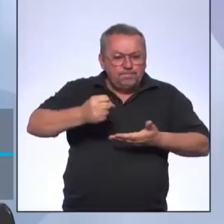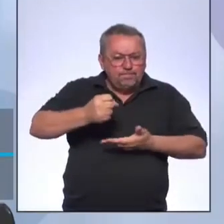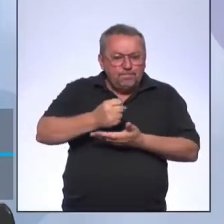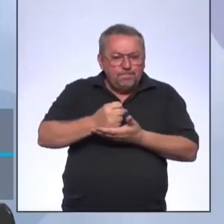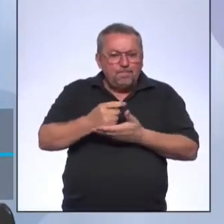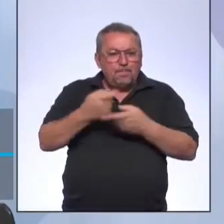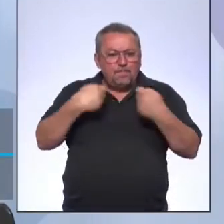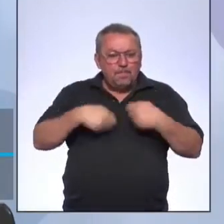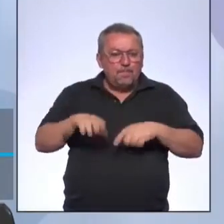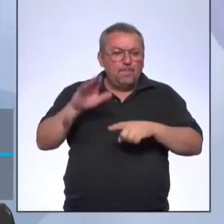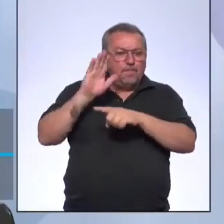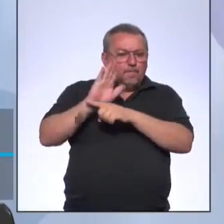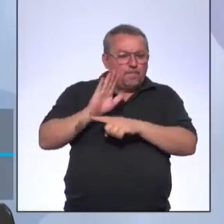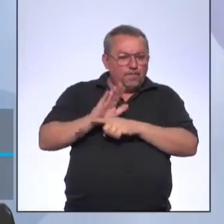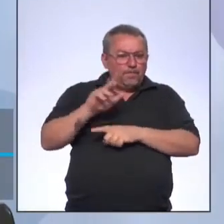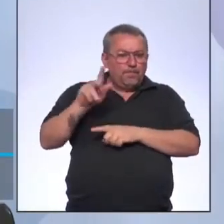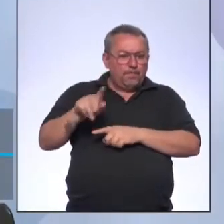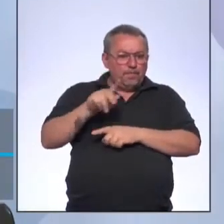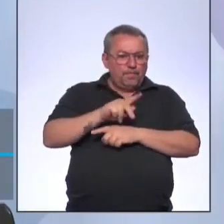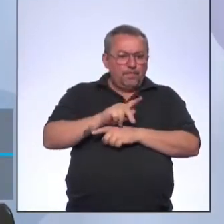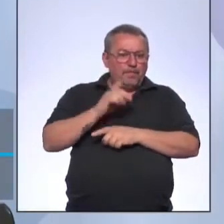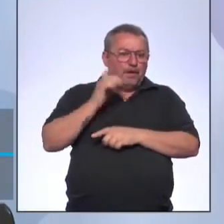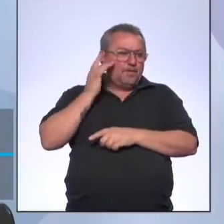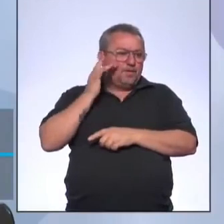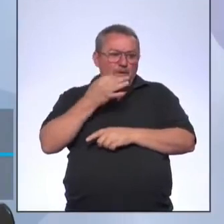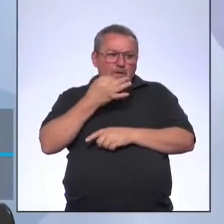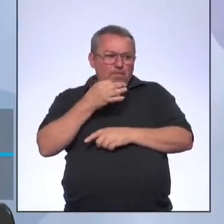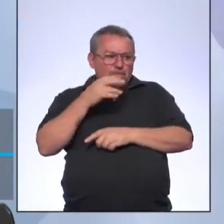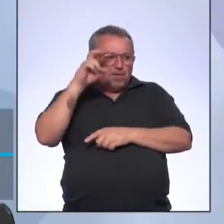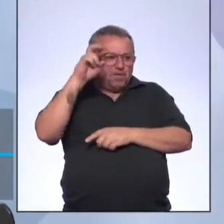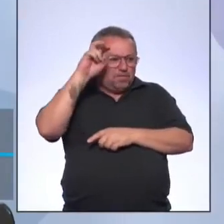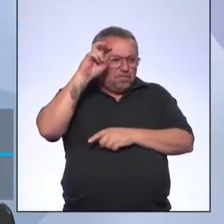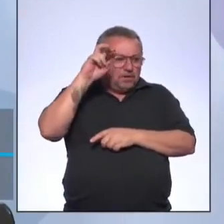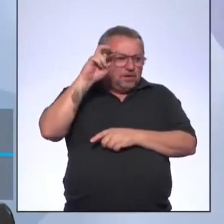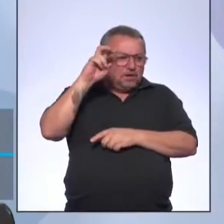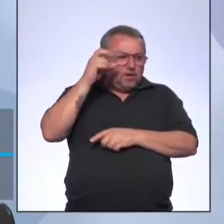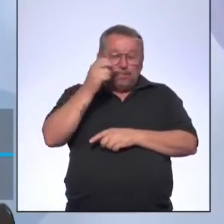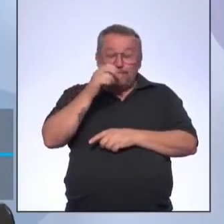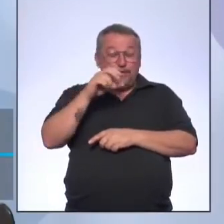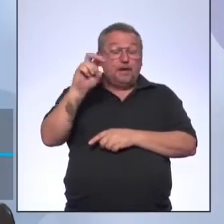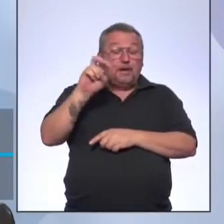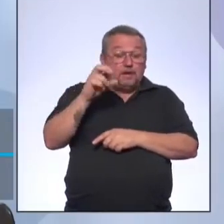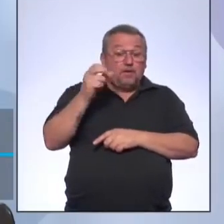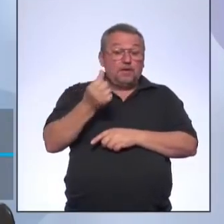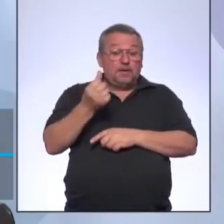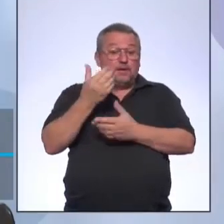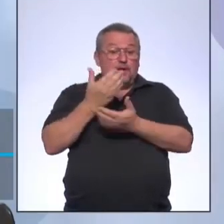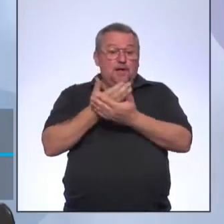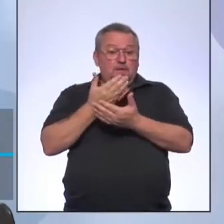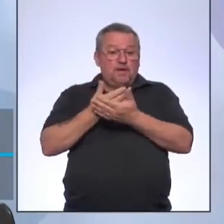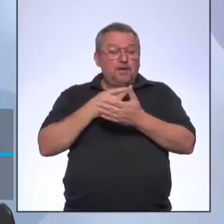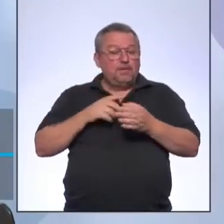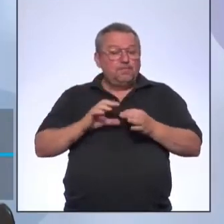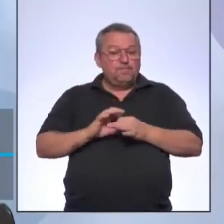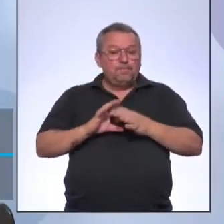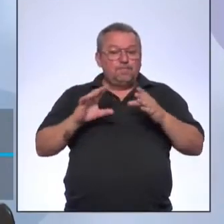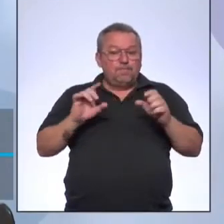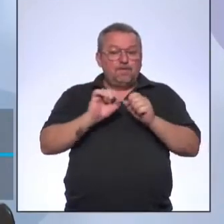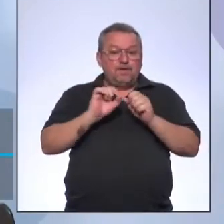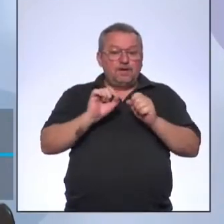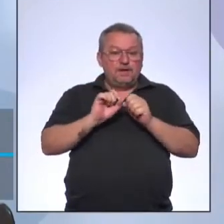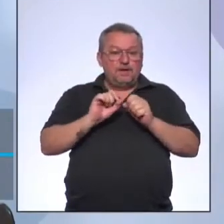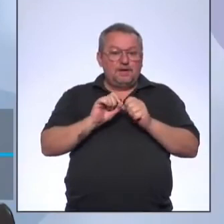apoio de vocês para que, se eu não me engano, é na 5ª ou na 6ª aula, eles tenham autonomia para produzir